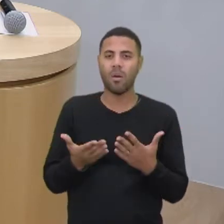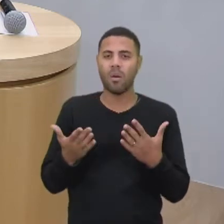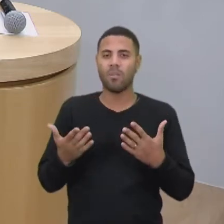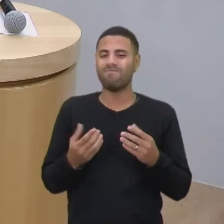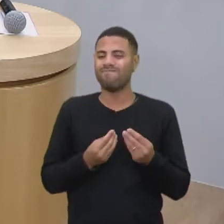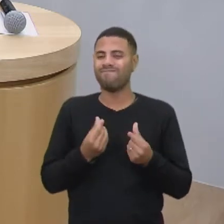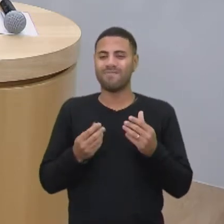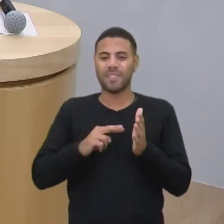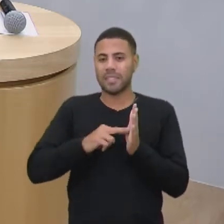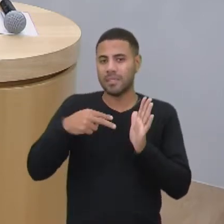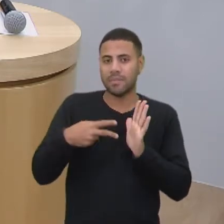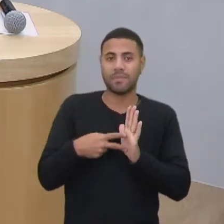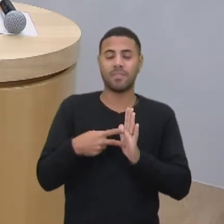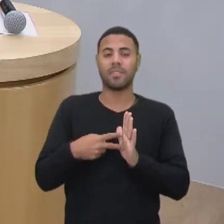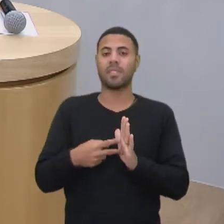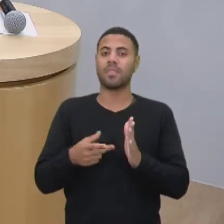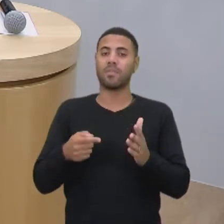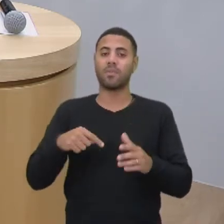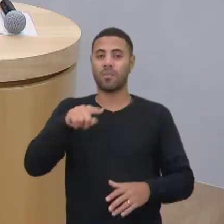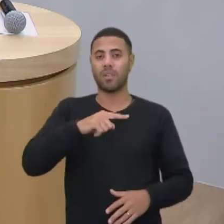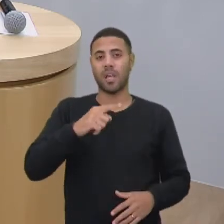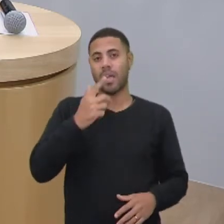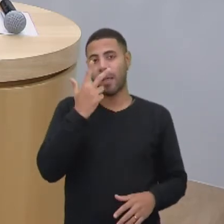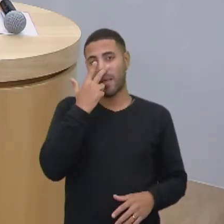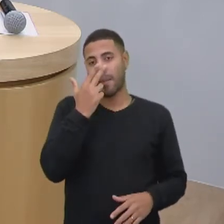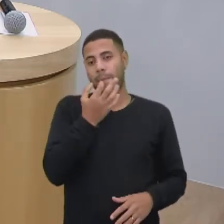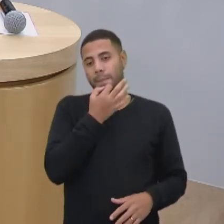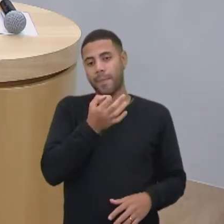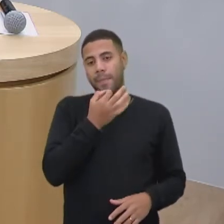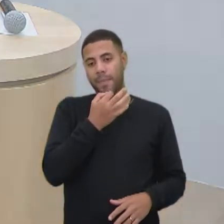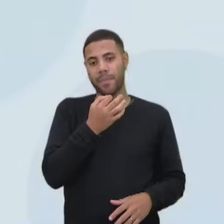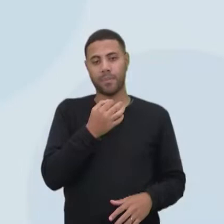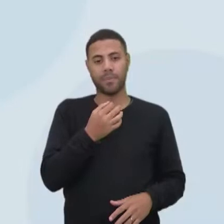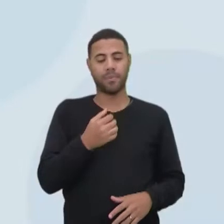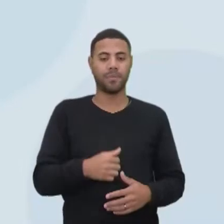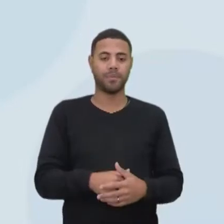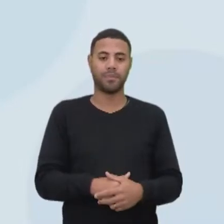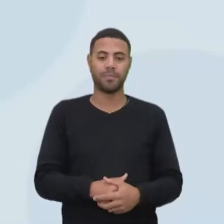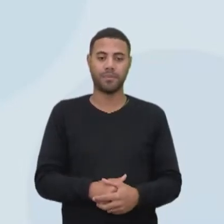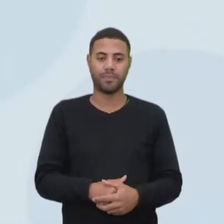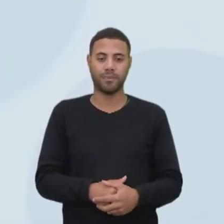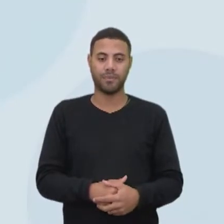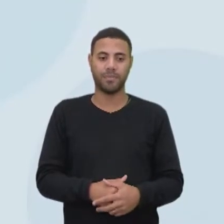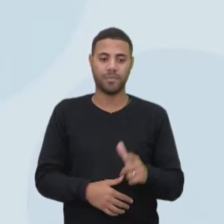ele nessa daqui, o que você acha que eles estavam querendo falar, Ilana? Você faz alguma ideia?